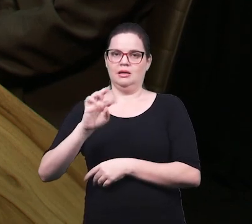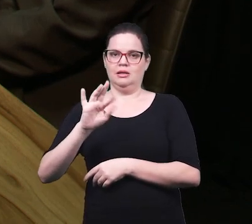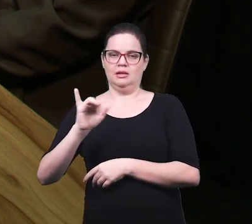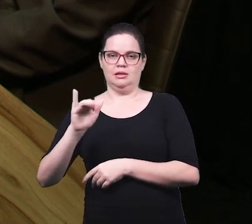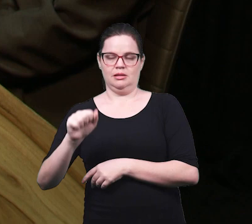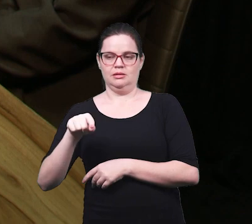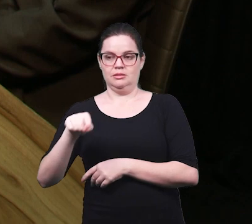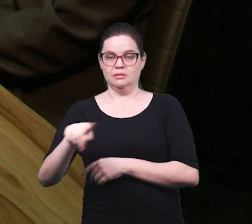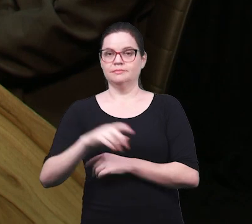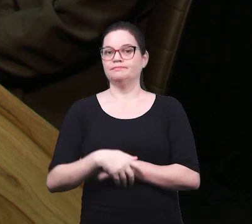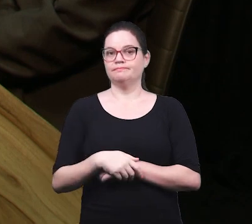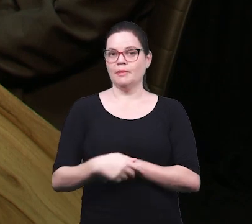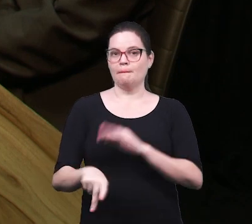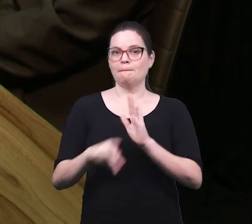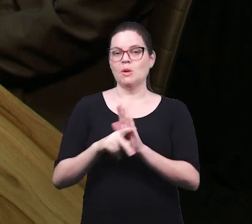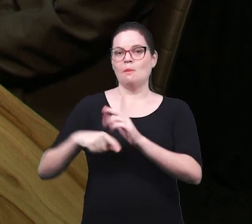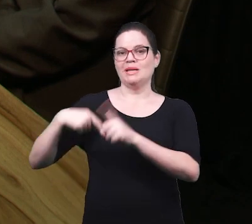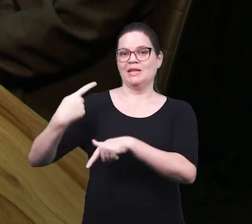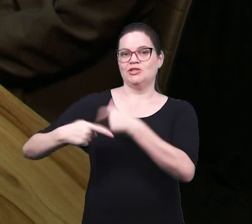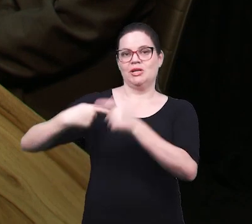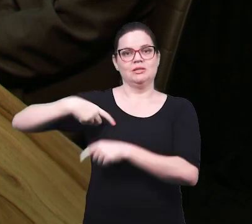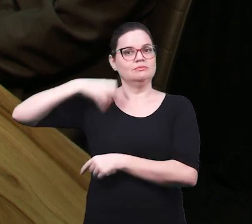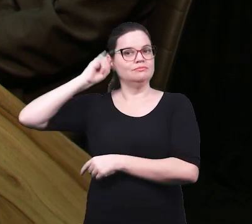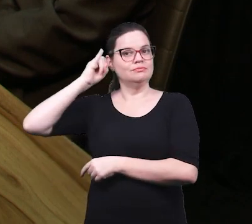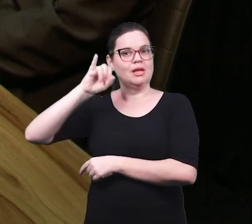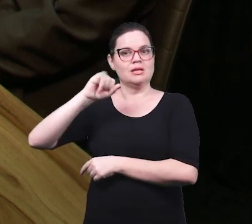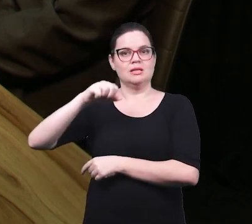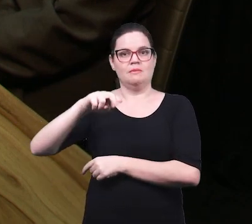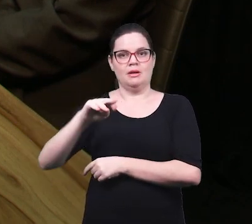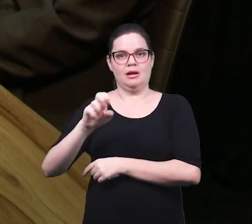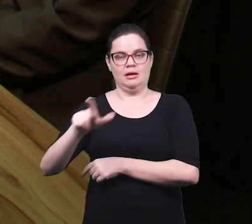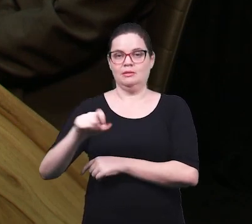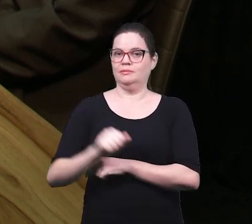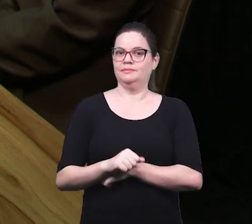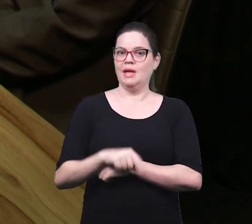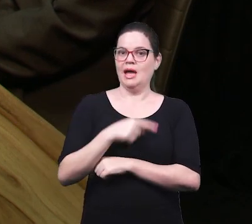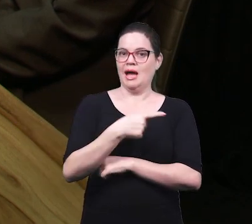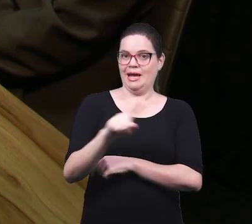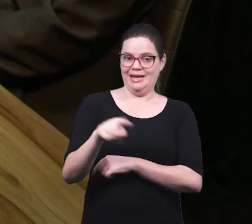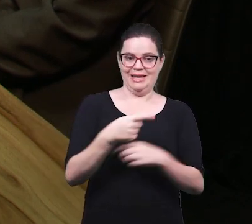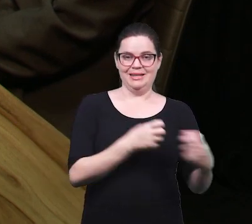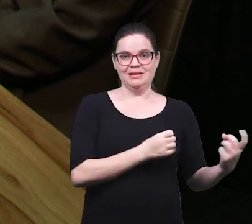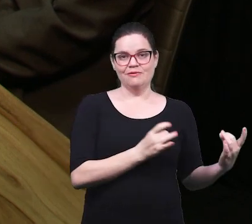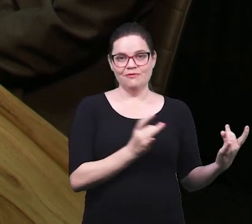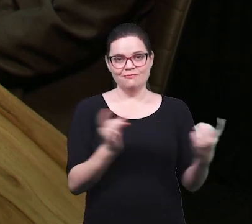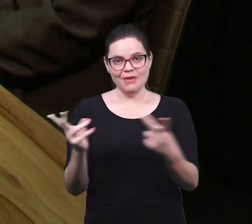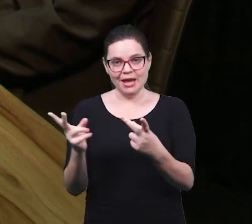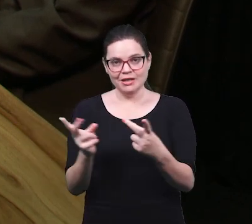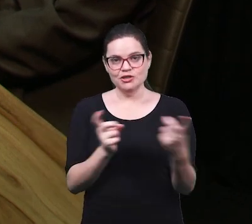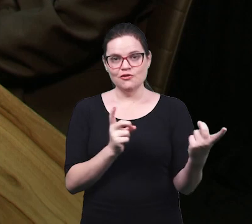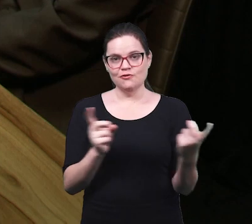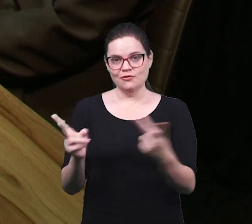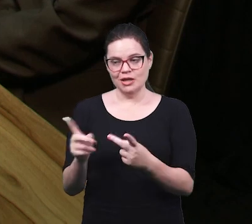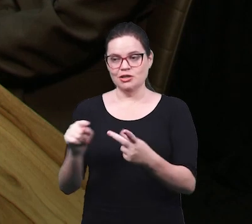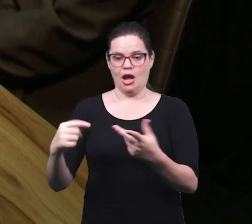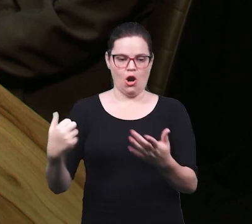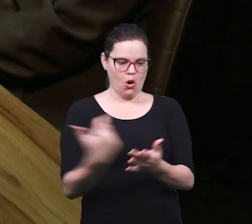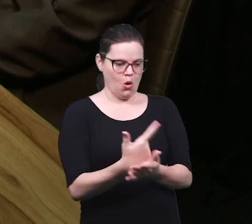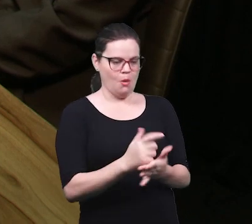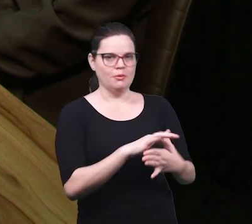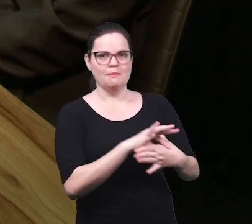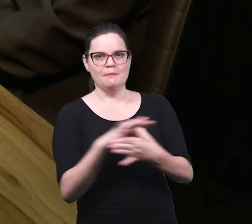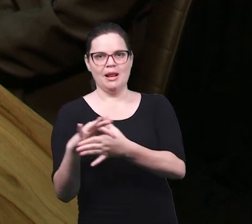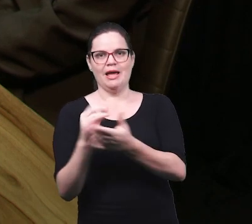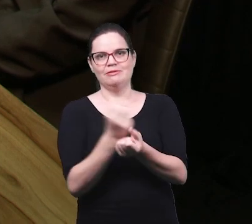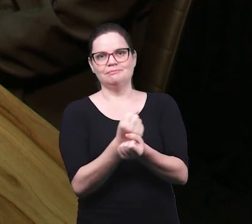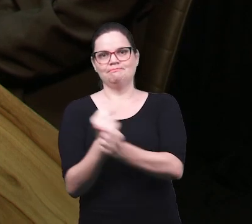José então vai parar aonde? No Egito. Aquilo que parecia o fim é um começo. Estava iniciando. É uma nova história. José